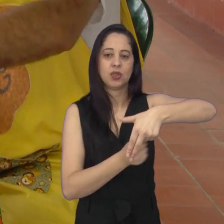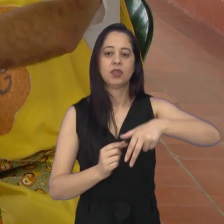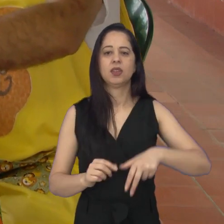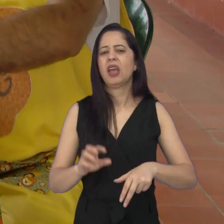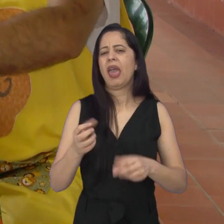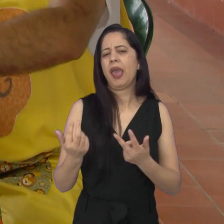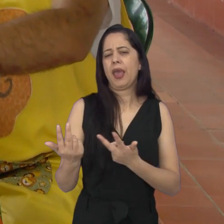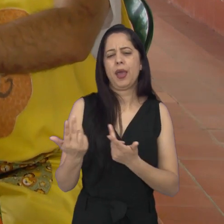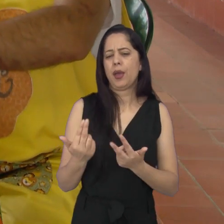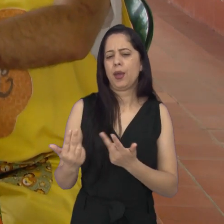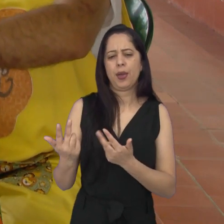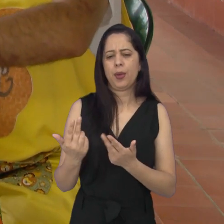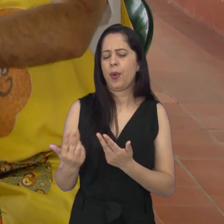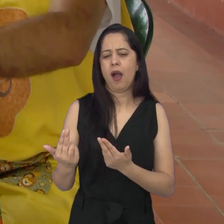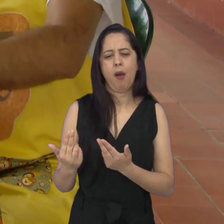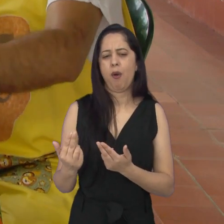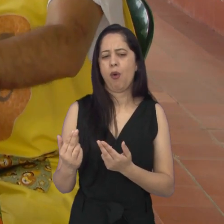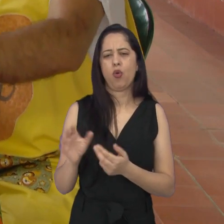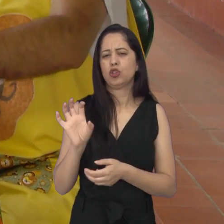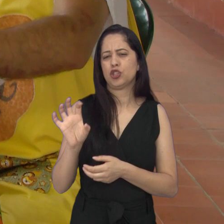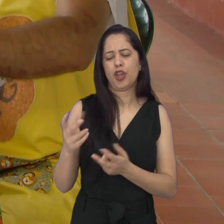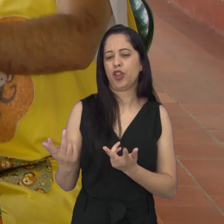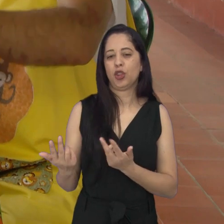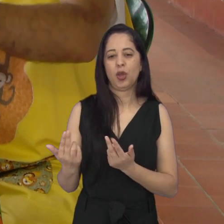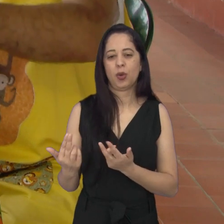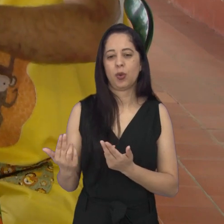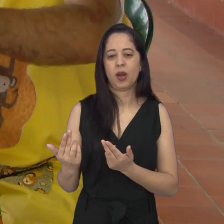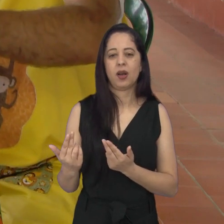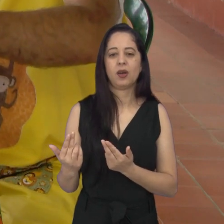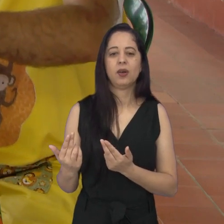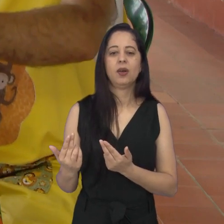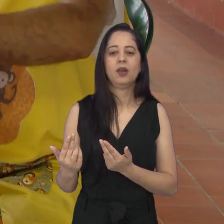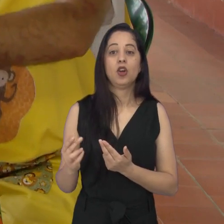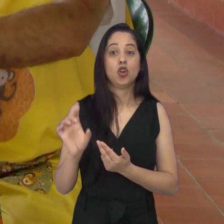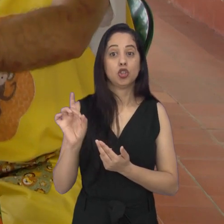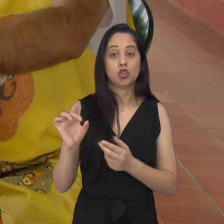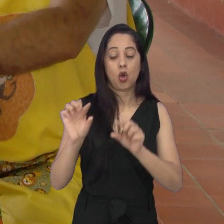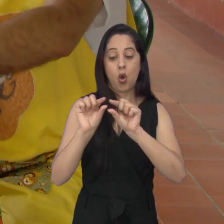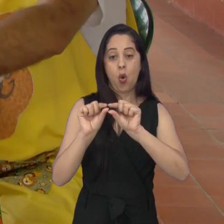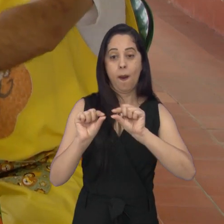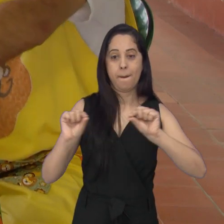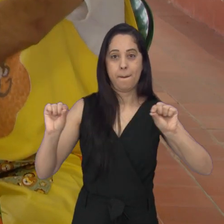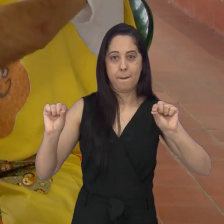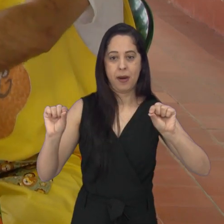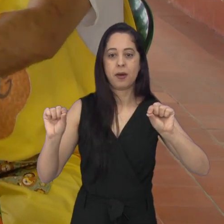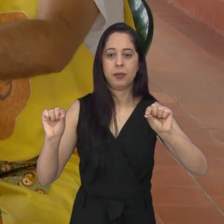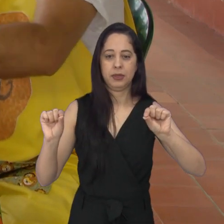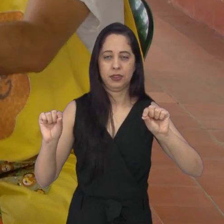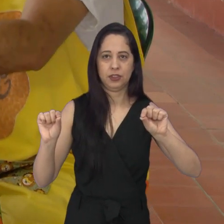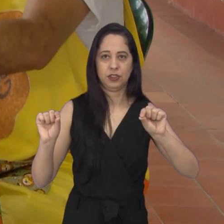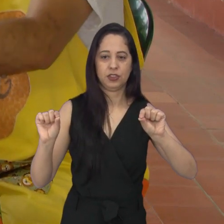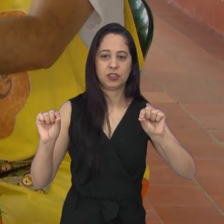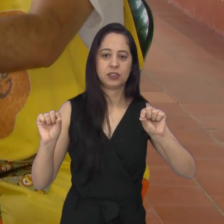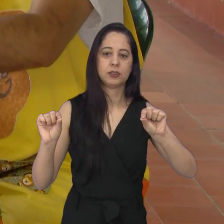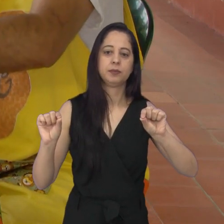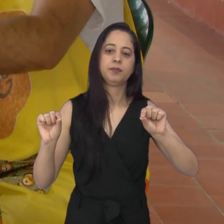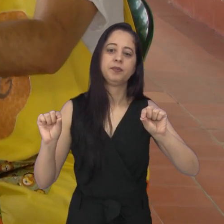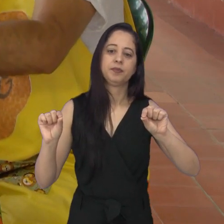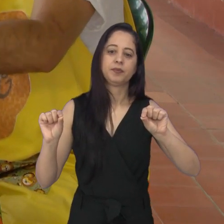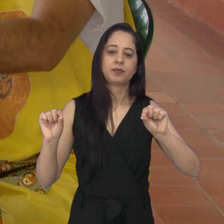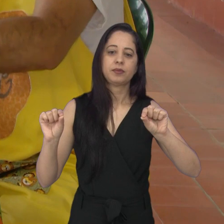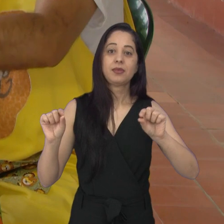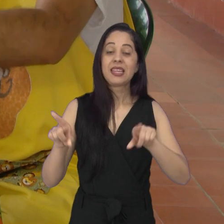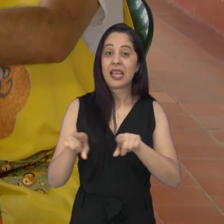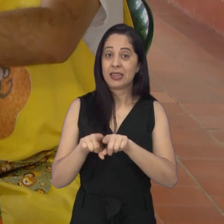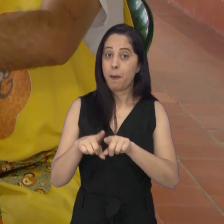né? É a mesma coisa. Você vai fazer do mesmo jeito o bracinho. Só que é só com barbante. O barbante ele vai